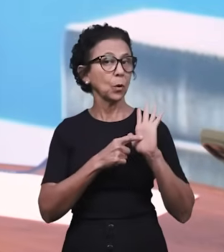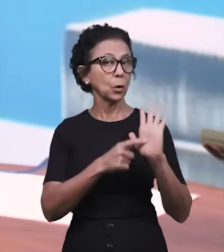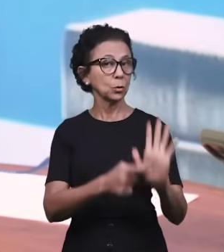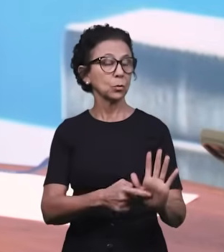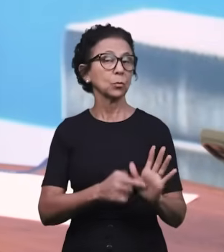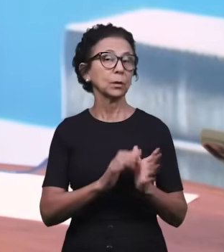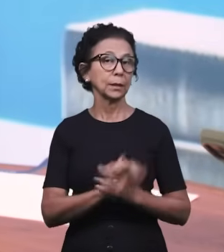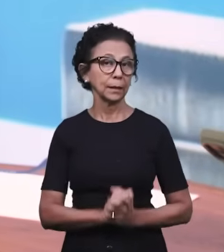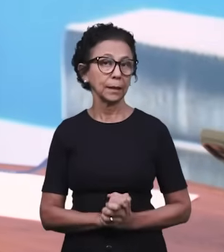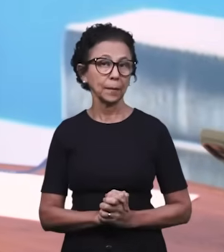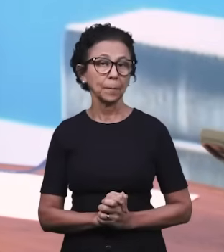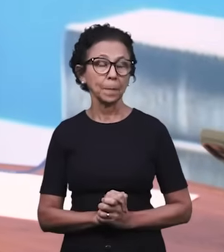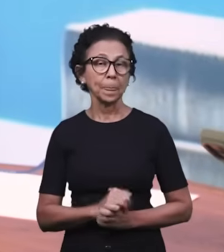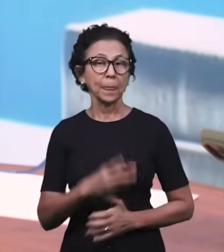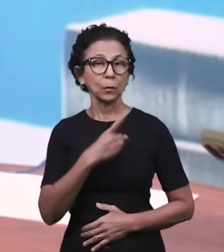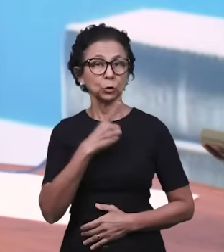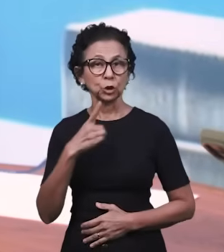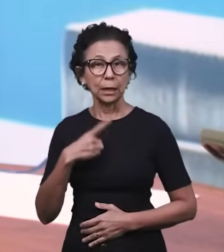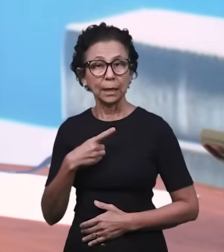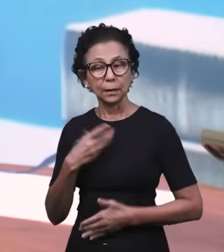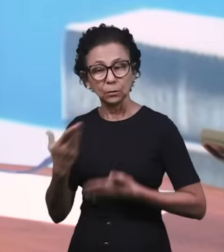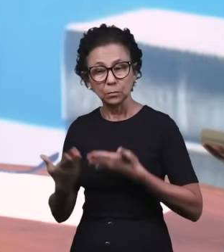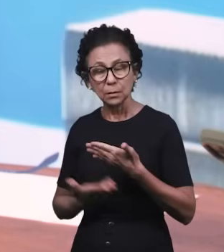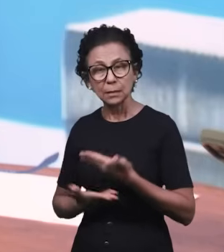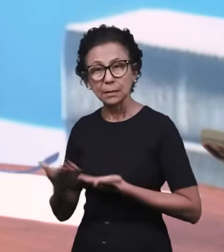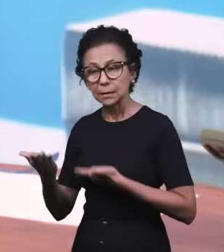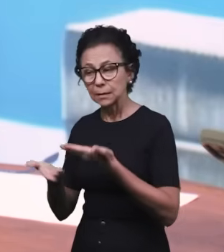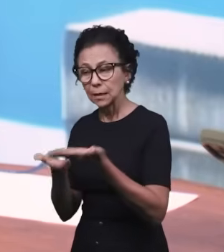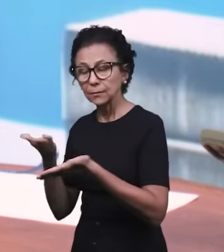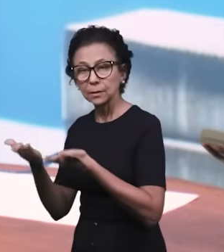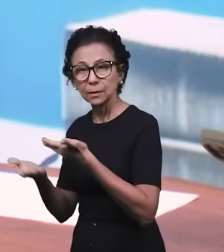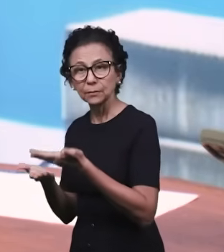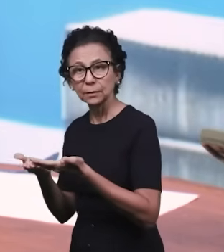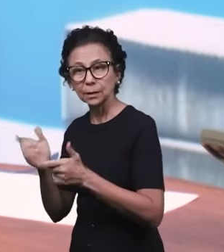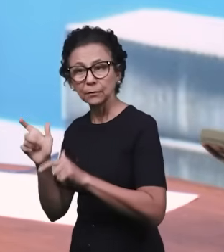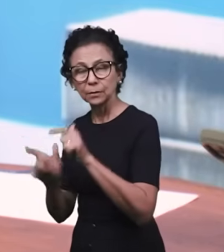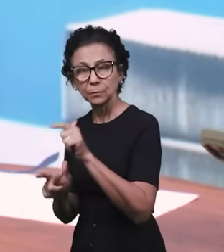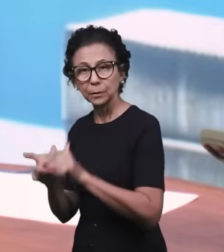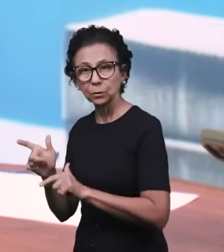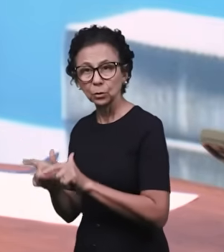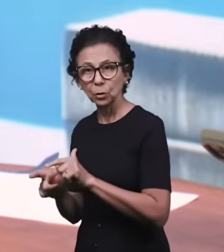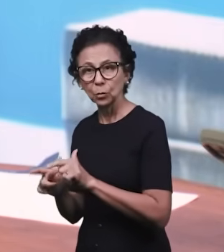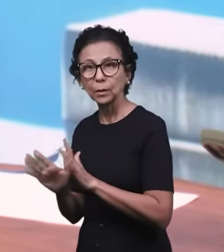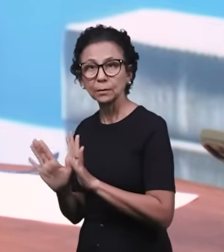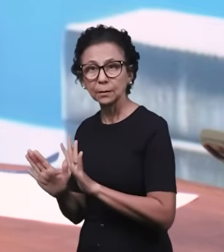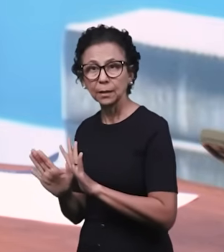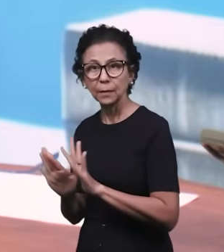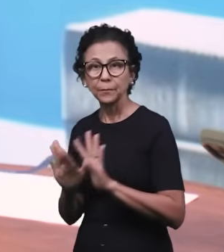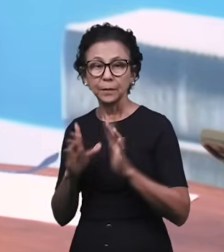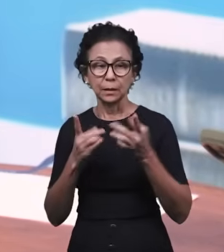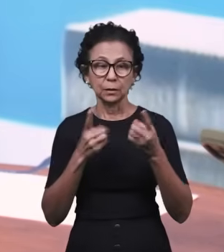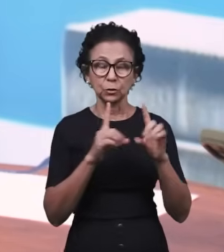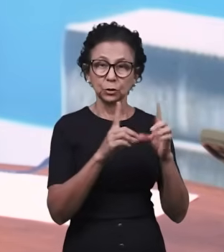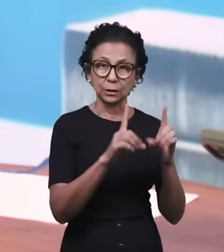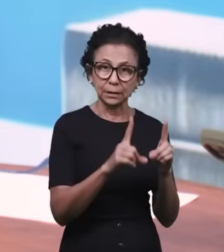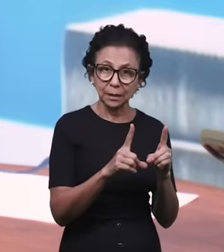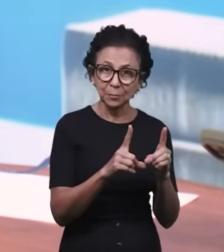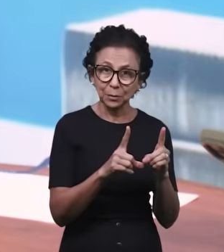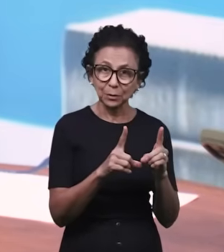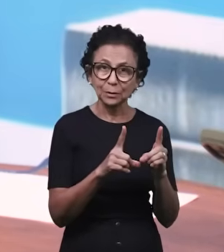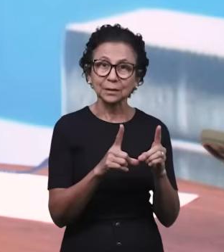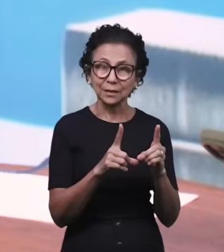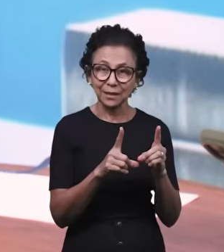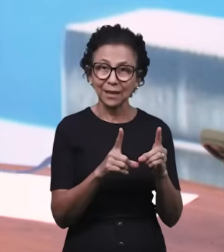ser servido, enquanto os discípulos cuidavam da palavra. E lembrando que não tinha Bíblia escrita naquela época,